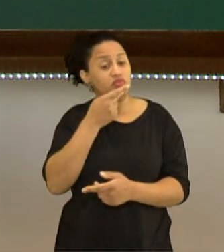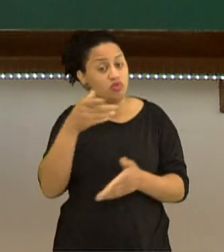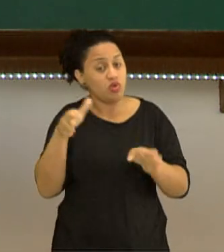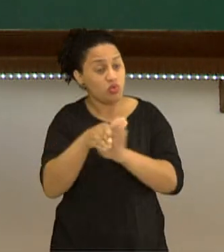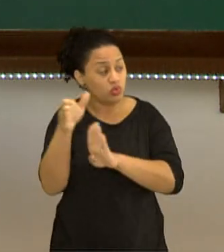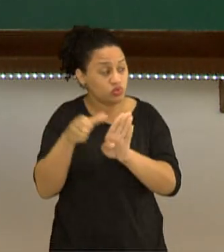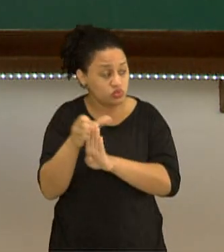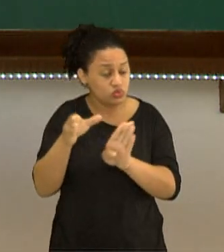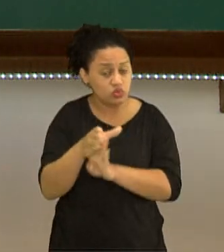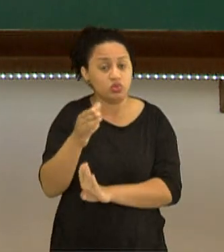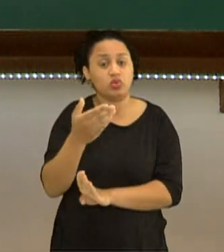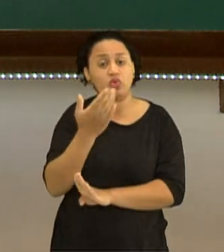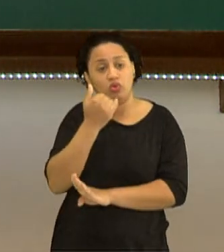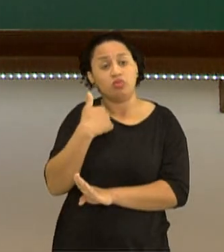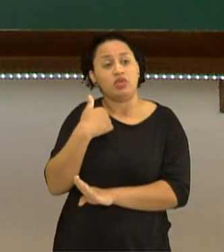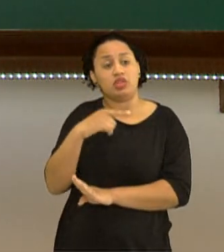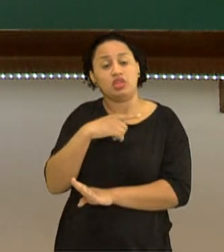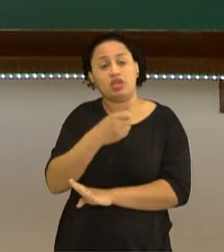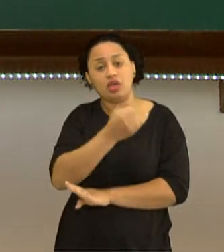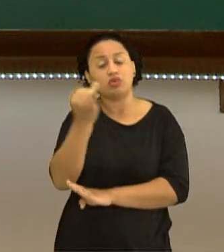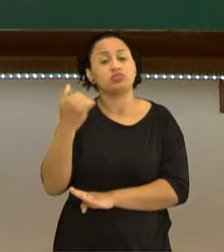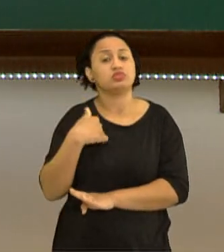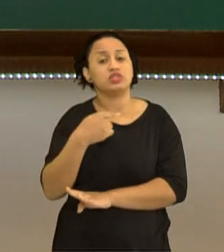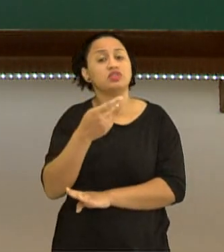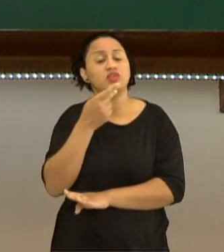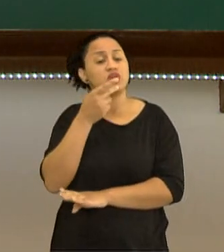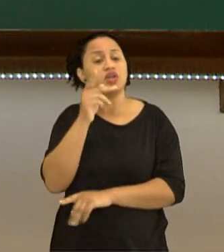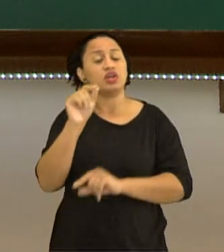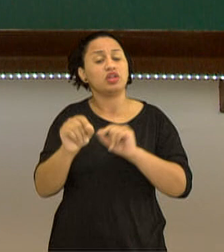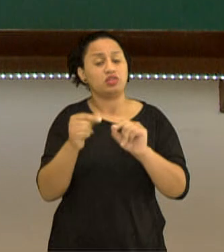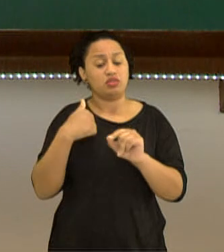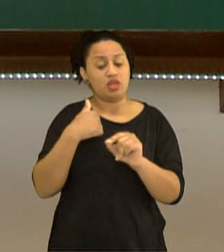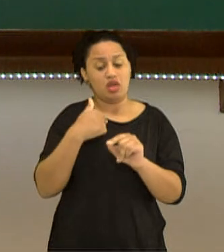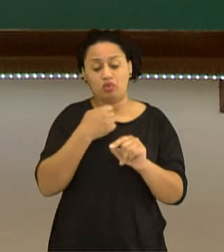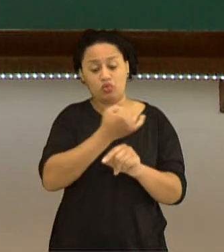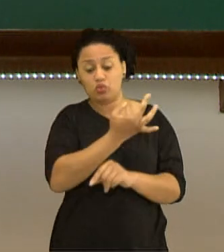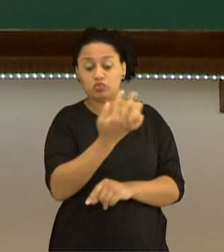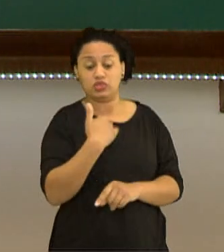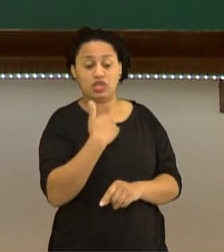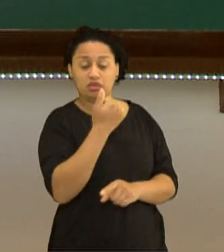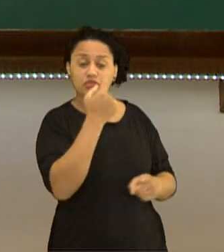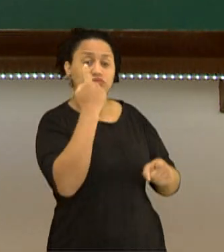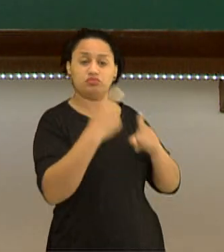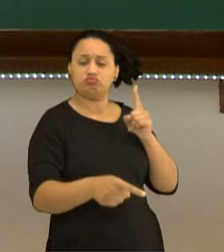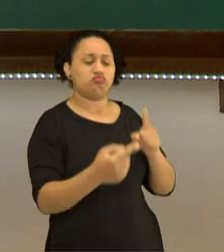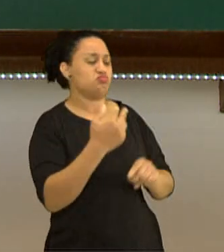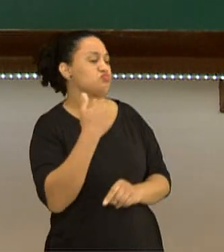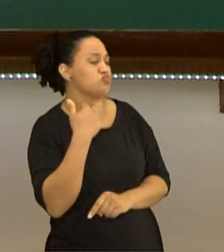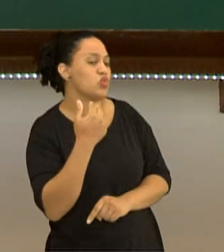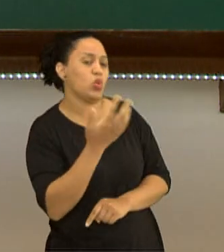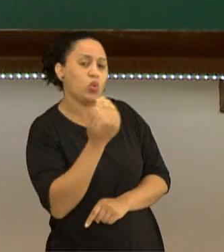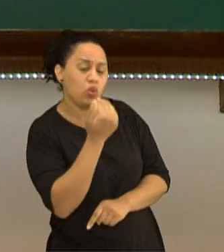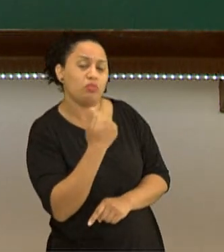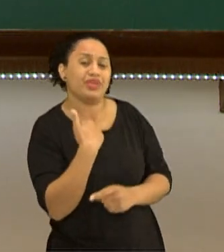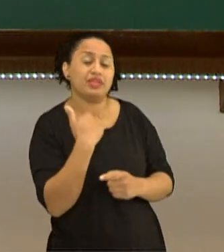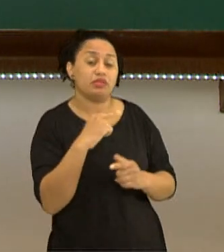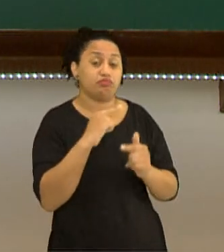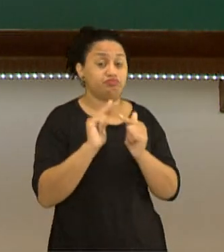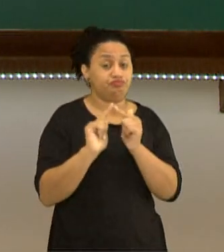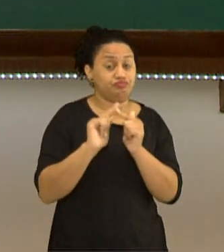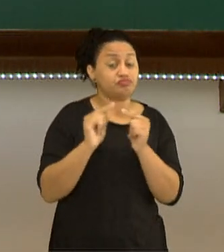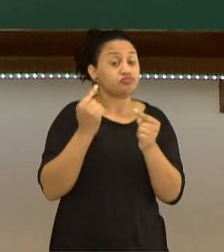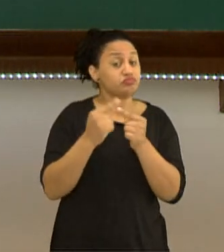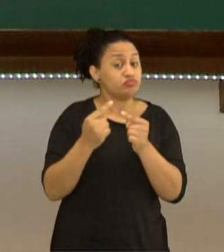que são preferidos e outros que são proibidos, que a pessoa não pode comer, tem algum tipo de problema?